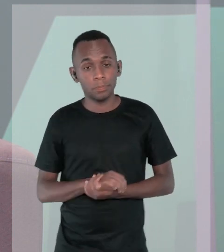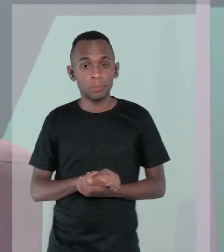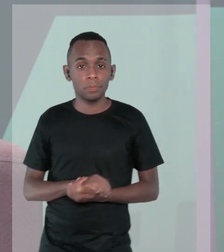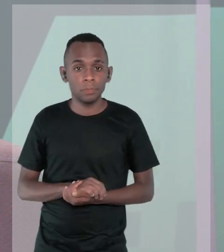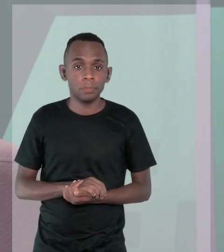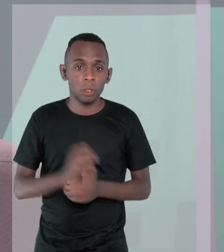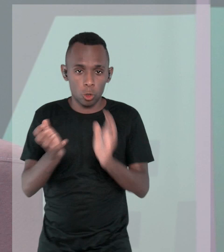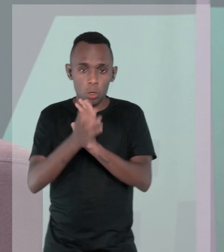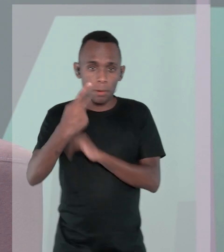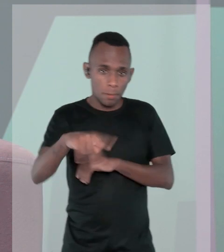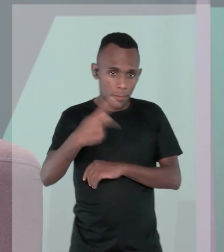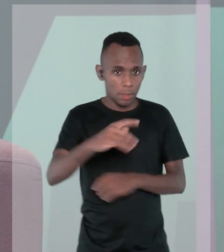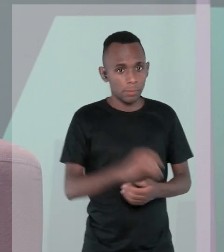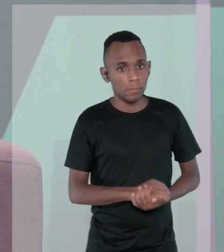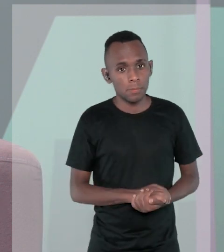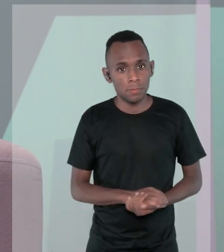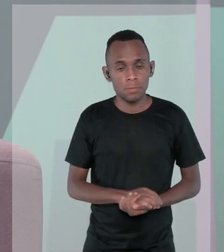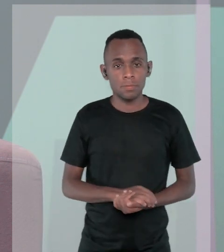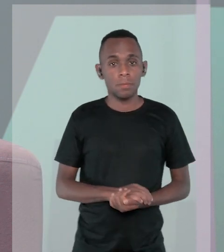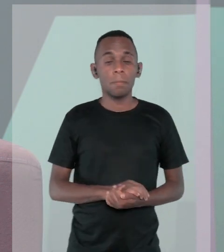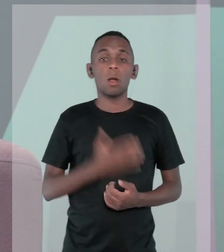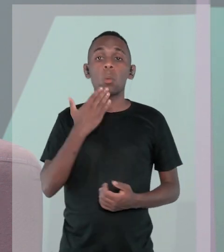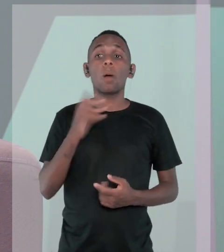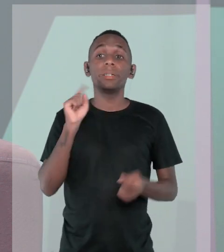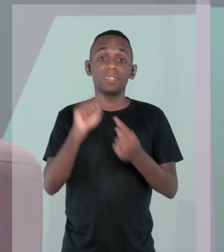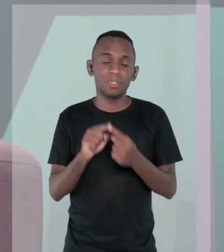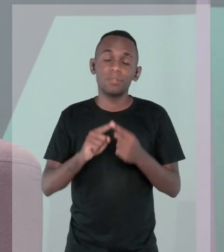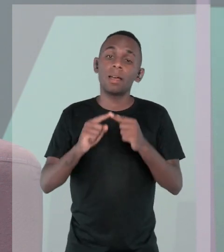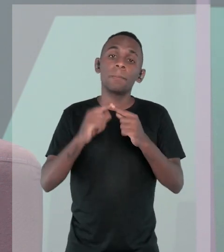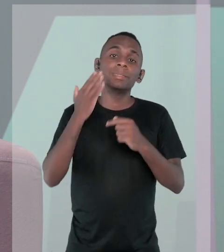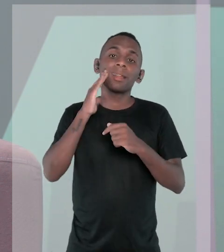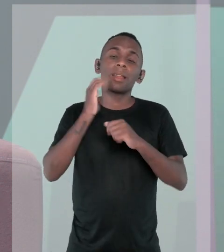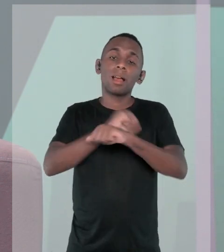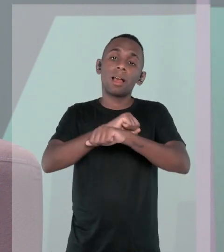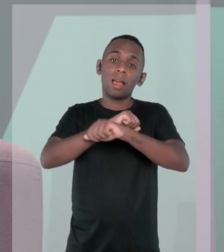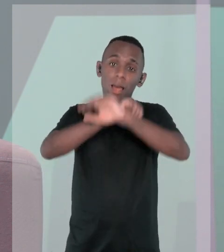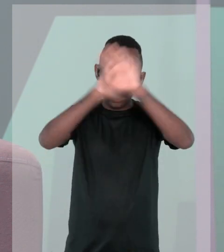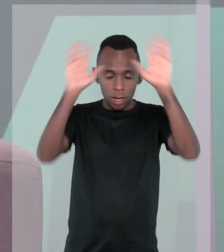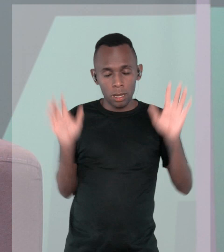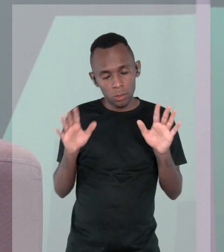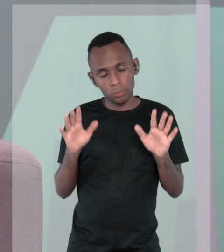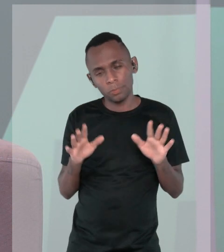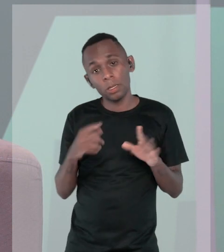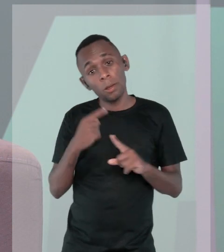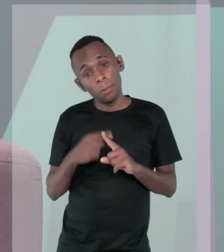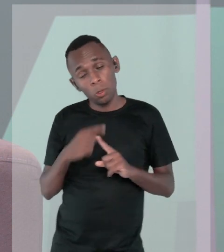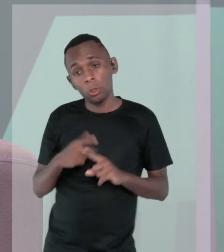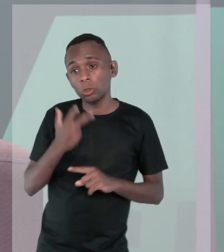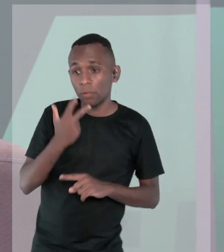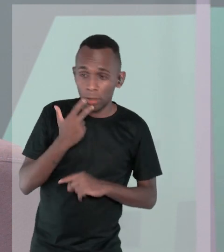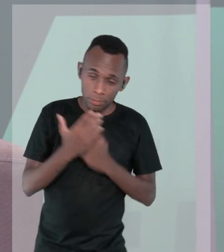e a equipe dela, sócias dela. Para quê? Para conseguir ter clareza. Então, por que eu estou dizendo isso